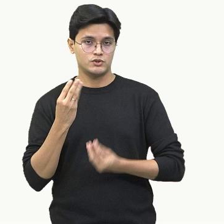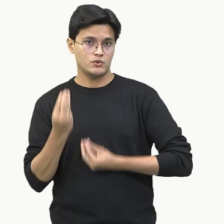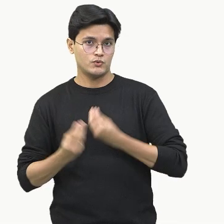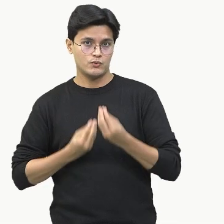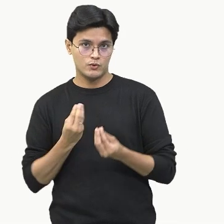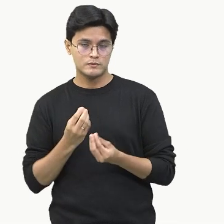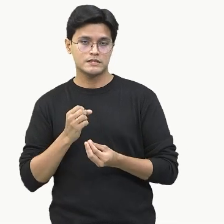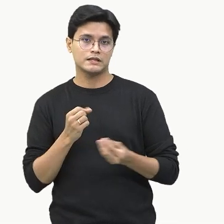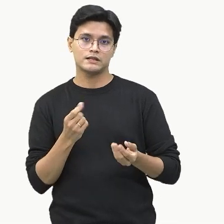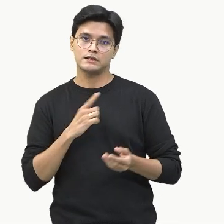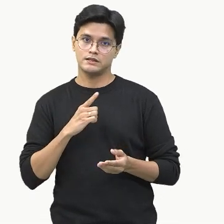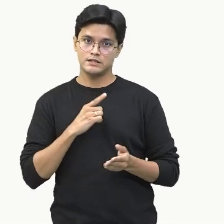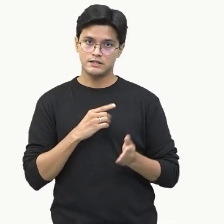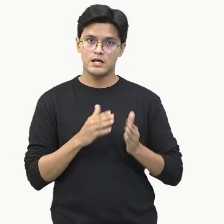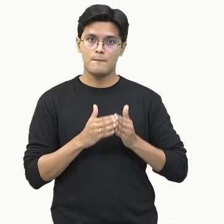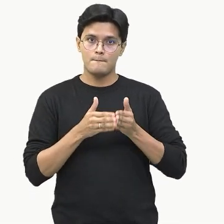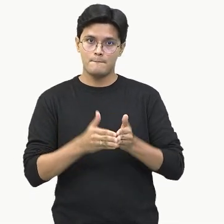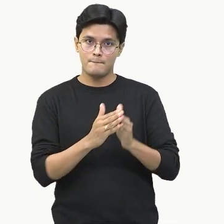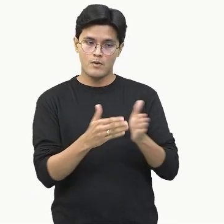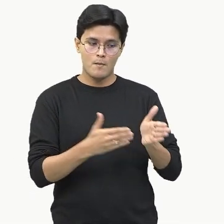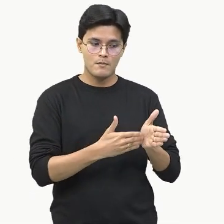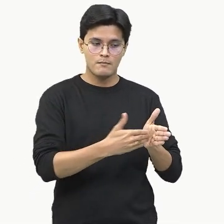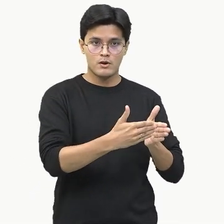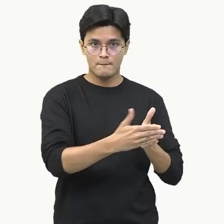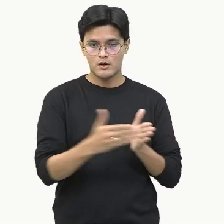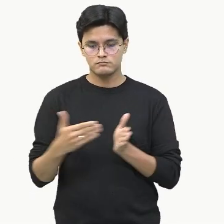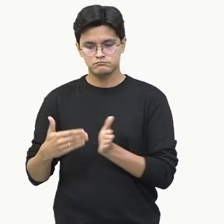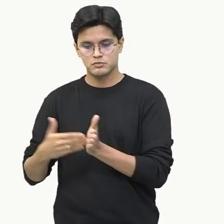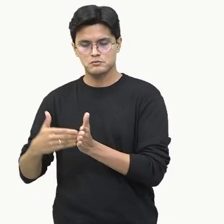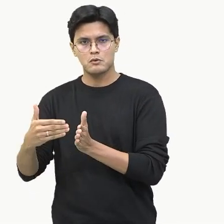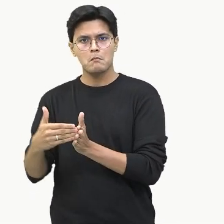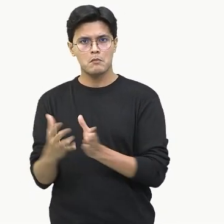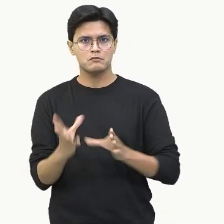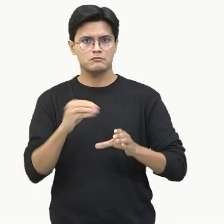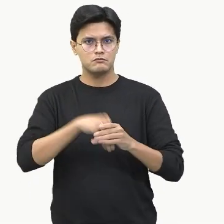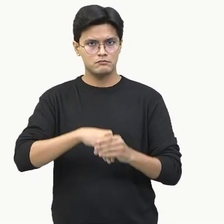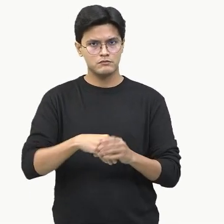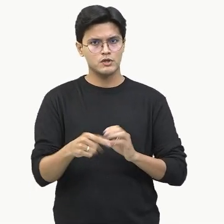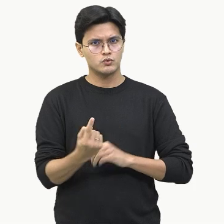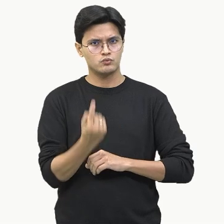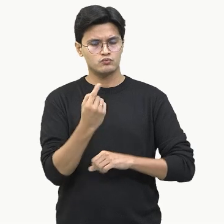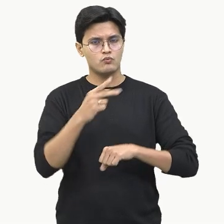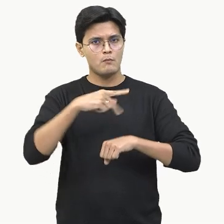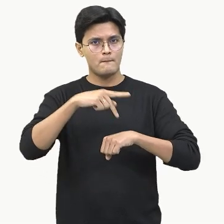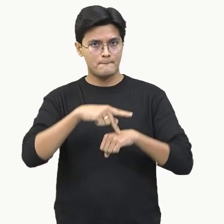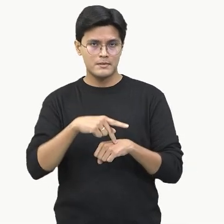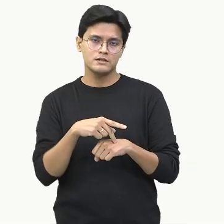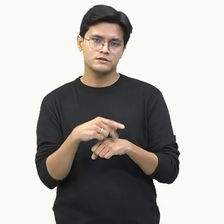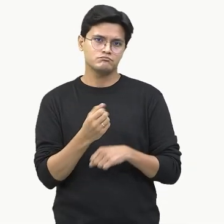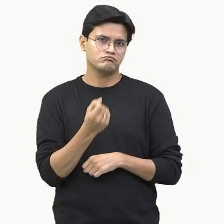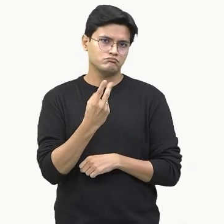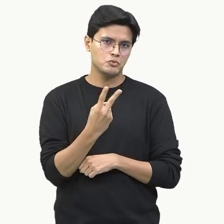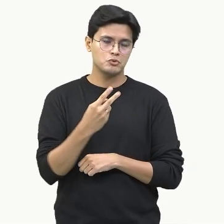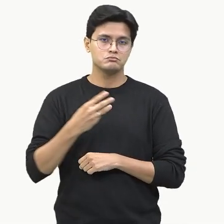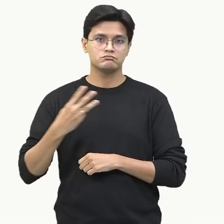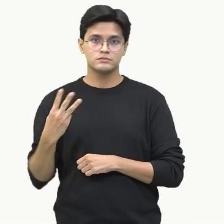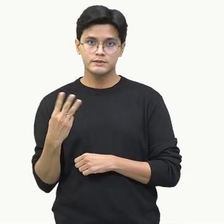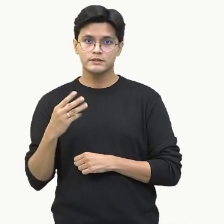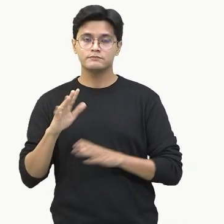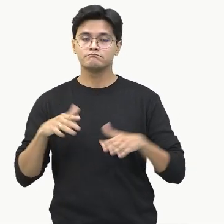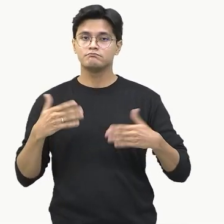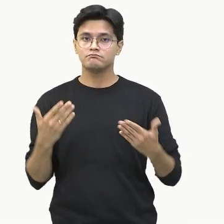portos do mesmo país entre dois três ou mais portos Tá bom então quando isso ocorre nós